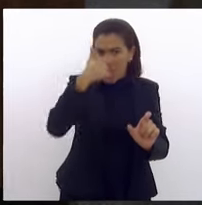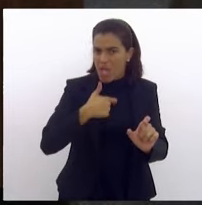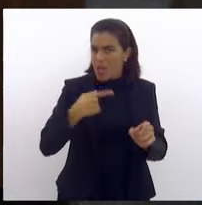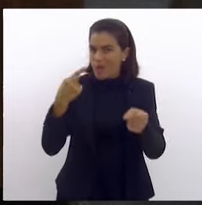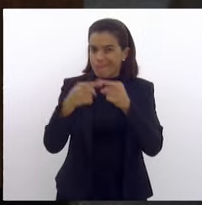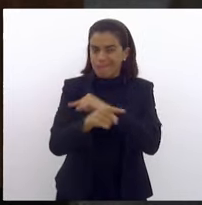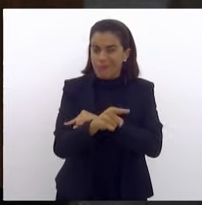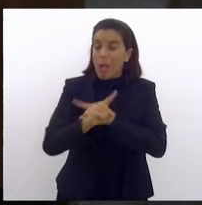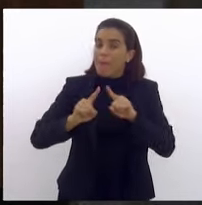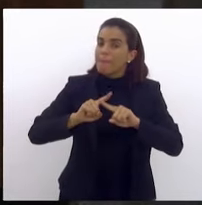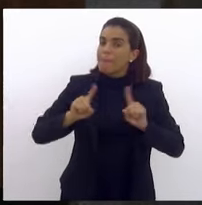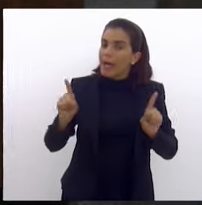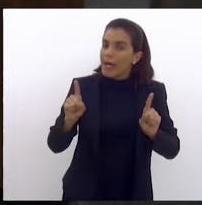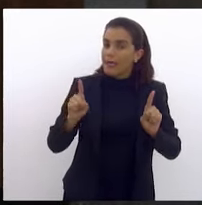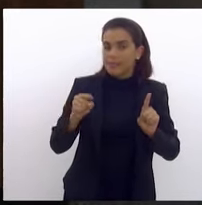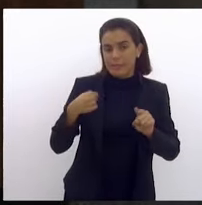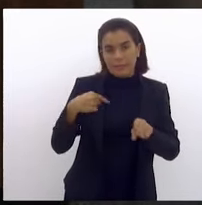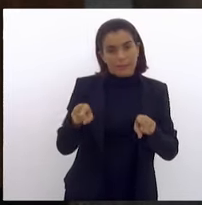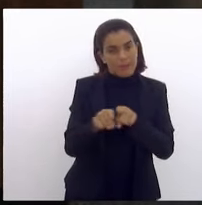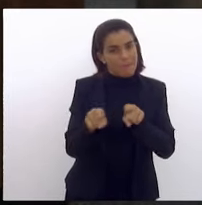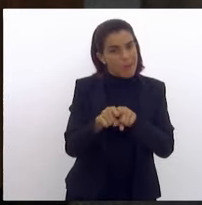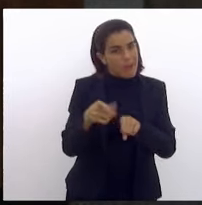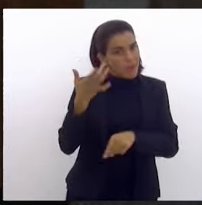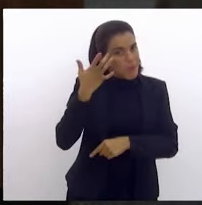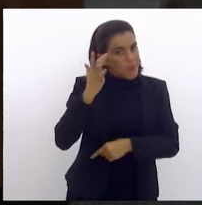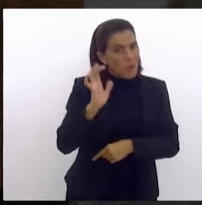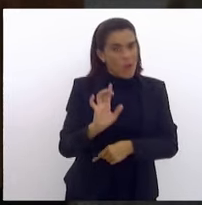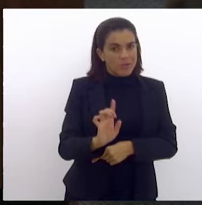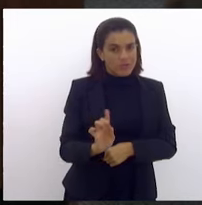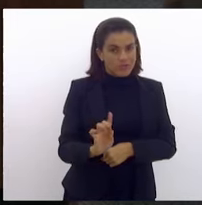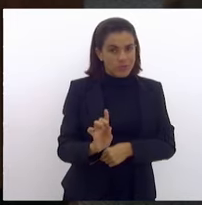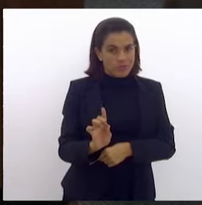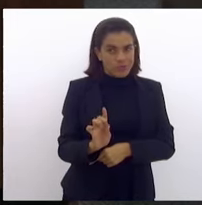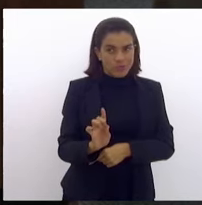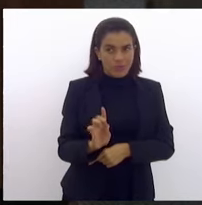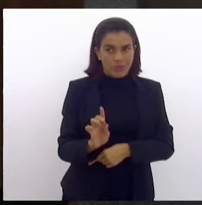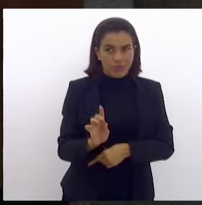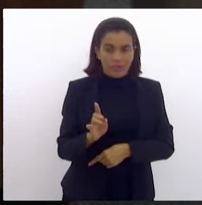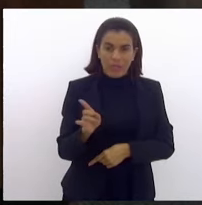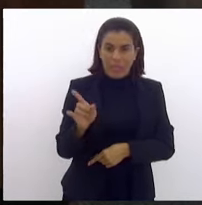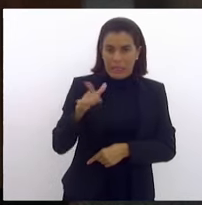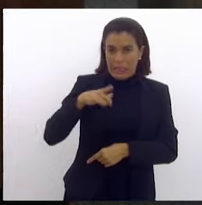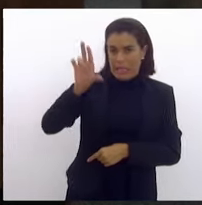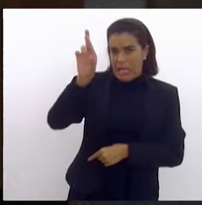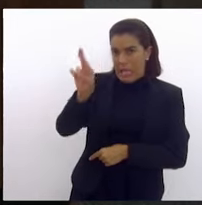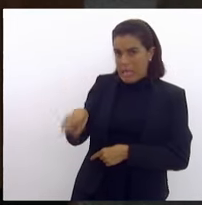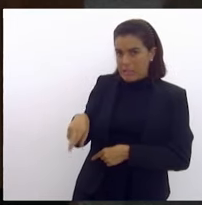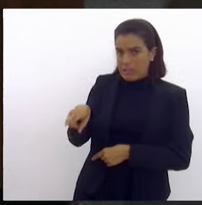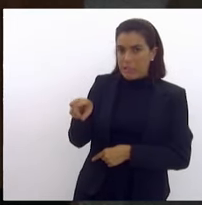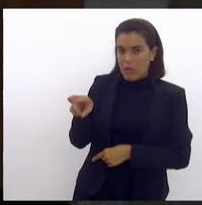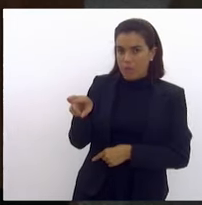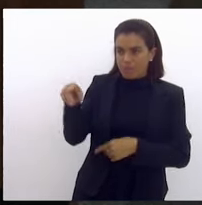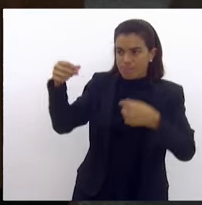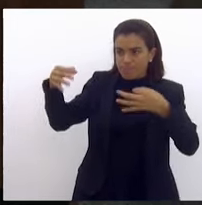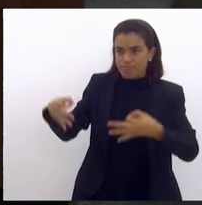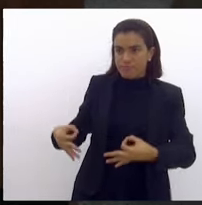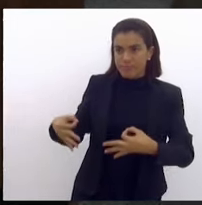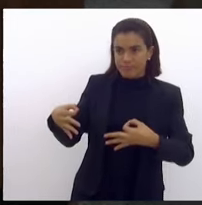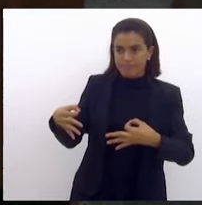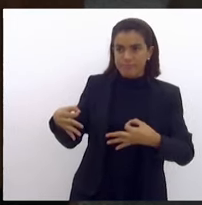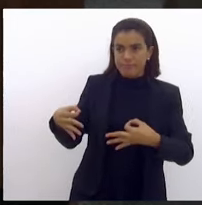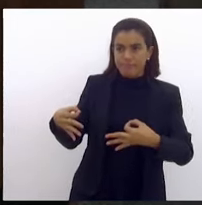mas evidentemente que eu não acho que guarde razão apropriada, não